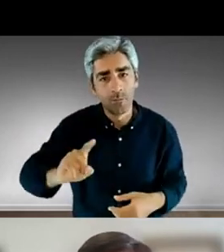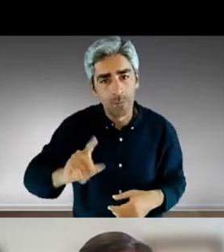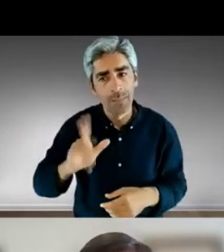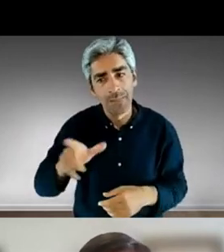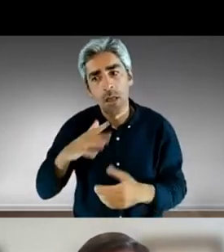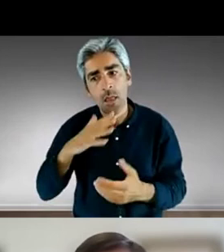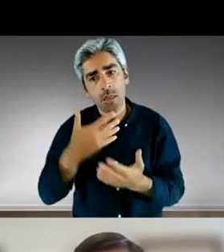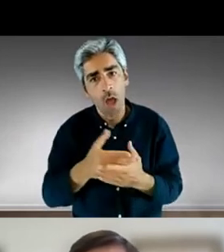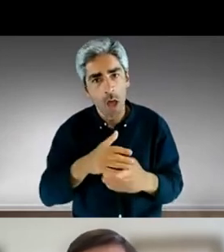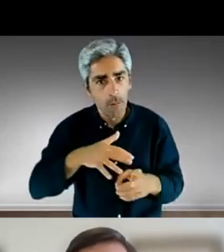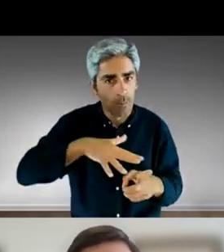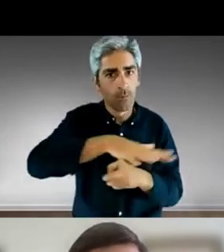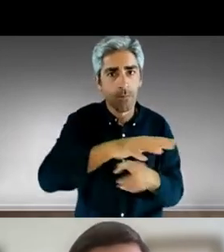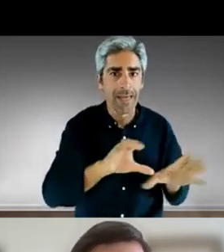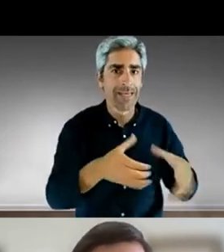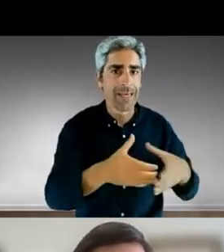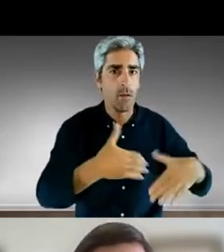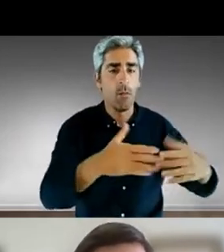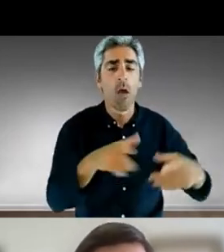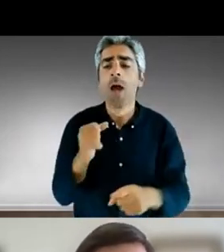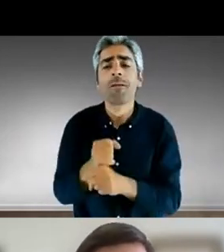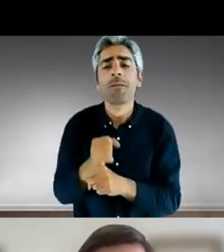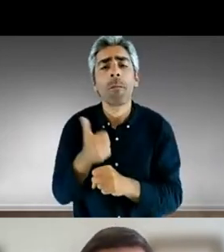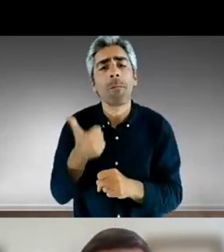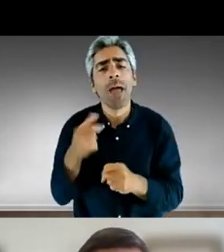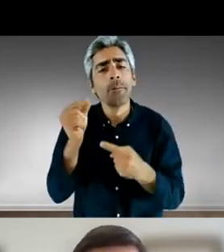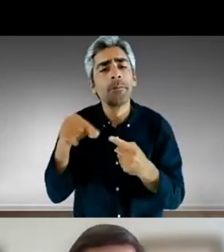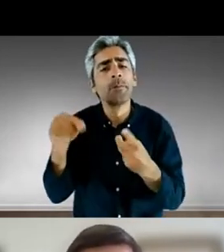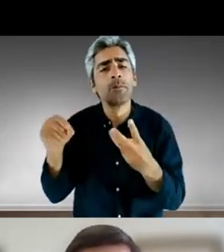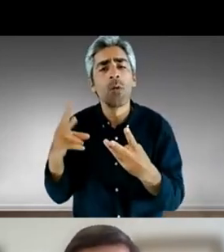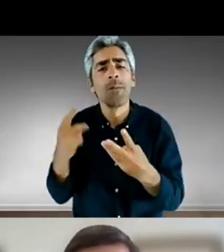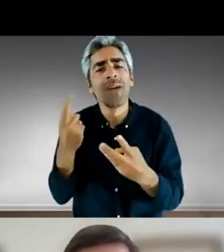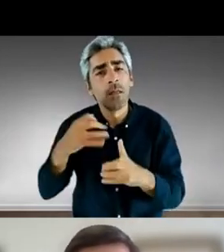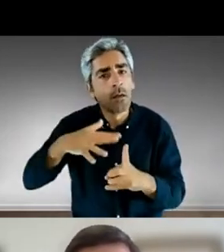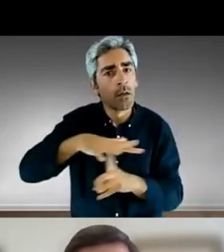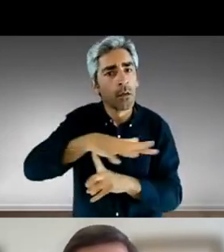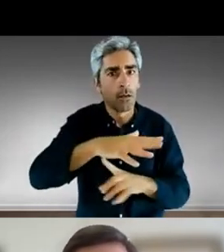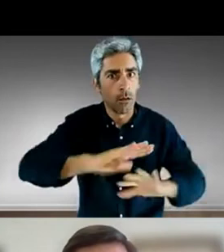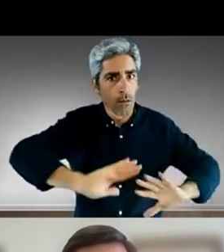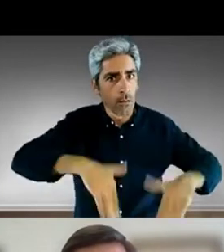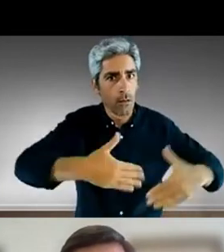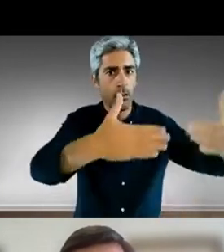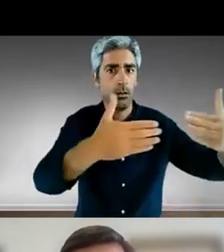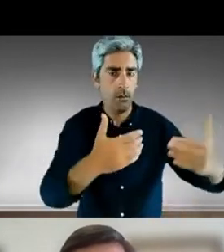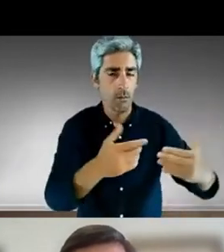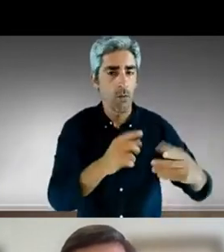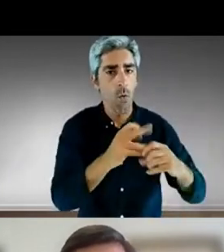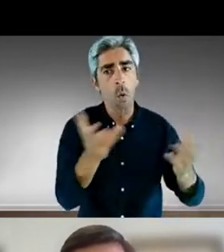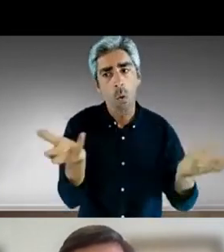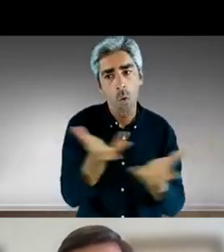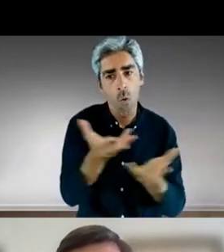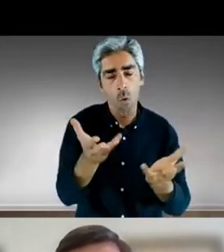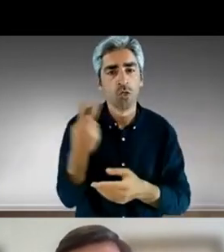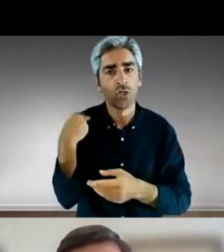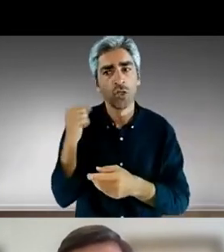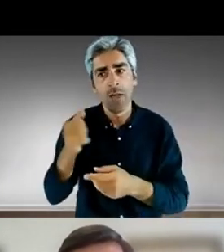mais forte, porque mesmo que cumpram as suas tarefas todas e não façam a equipa mais forte, ou que não contribuam para o seu chefe ser mais competente,